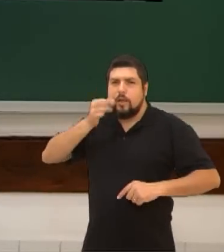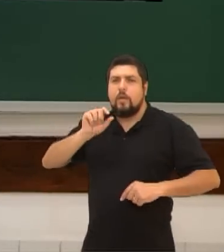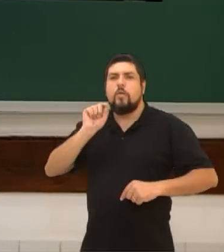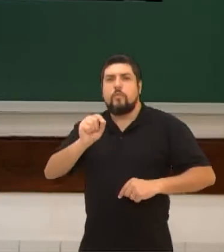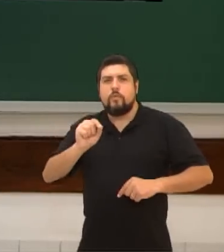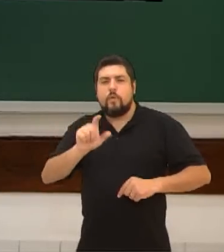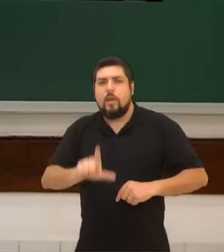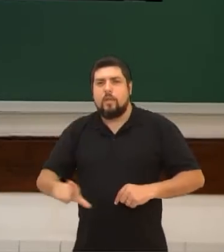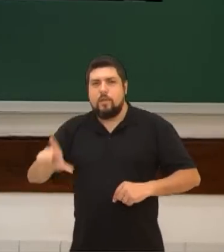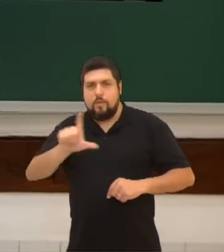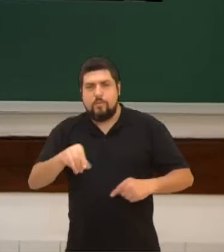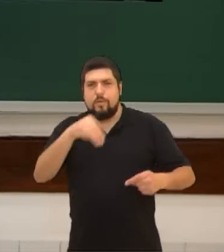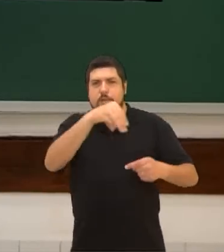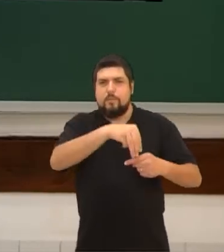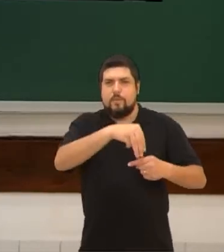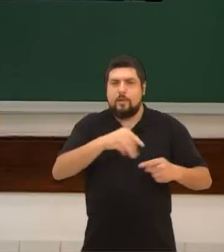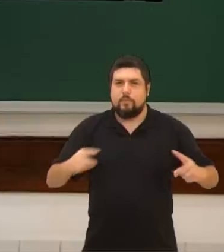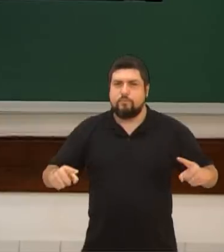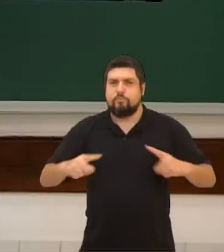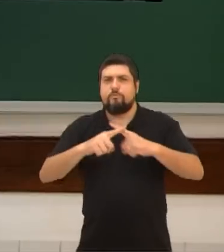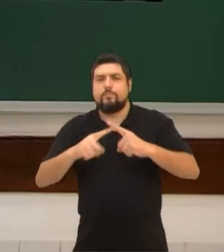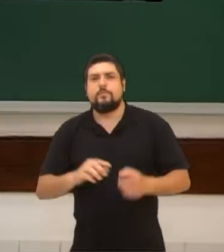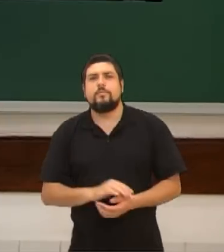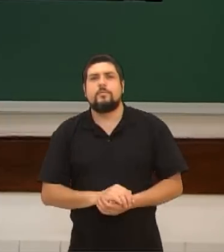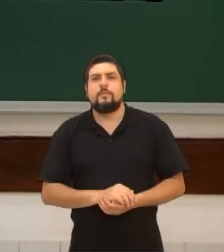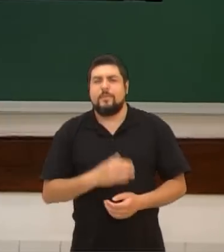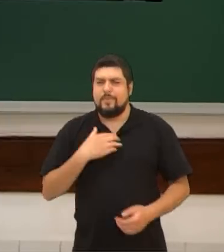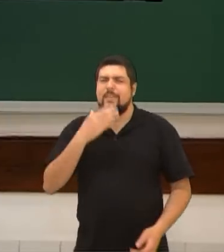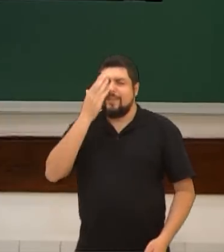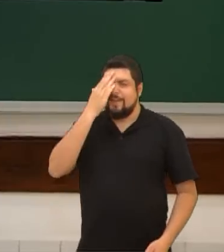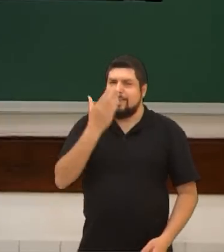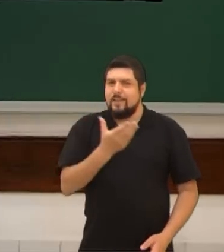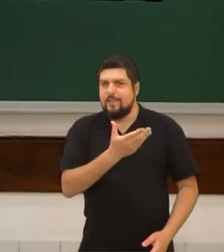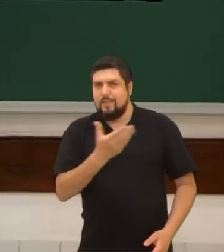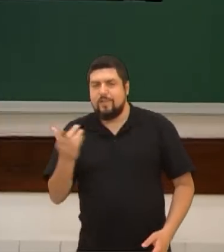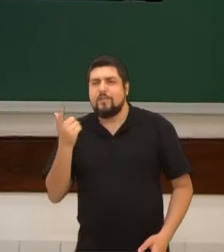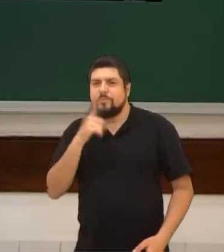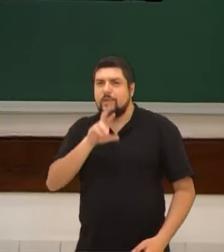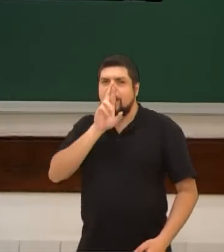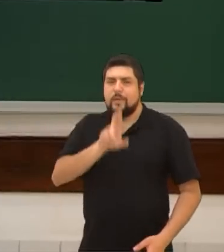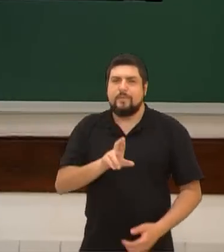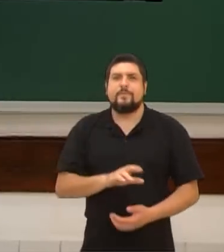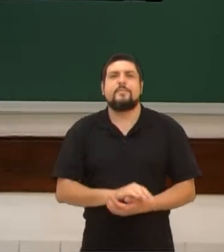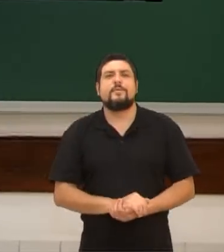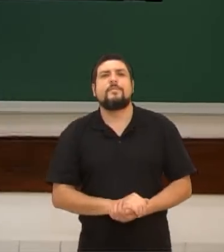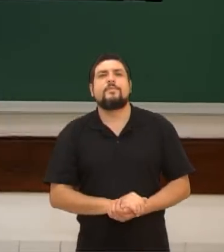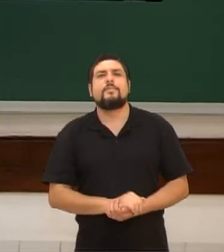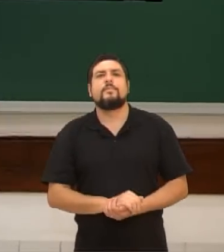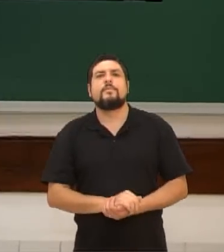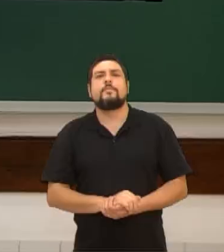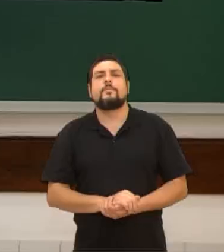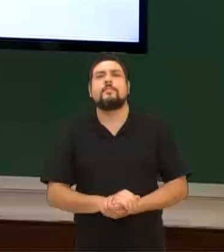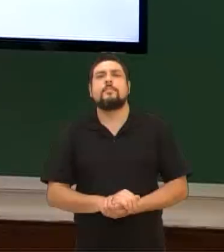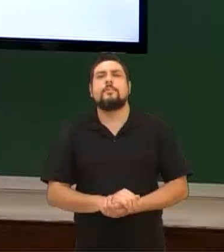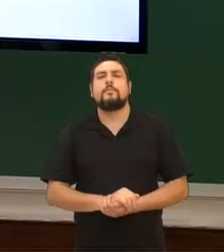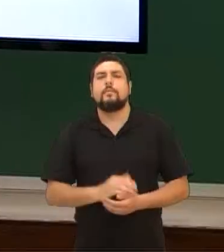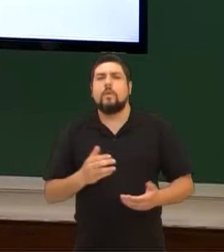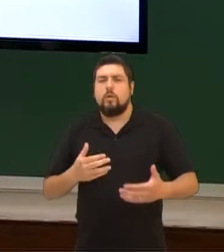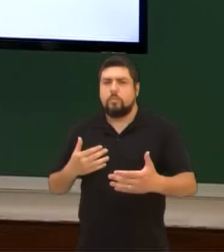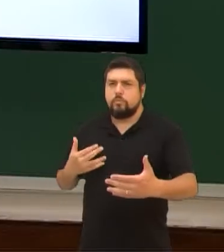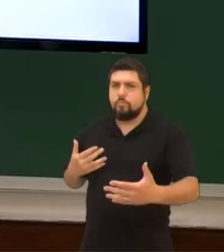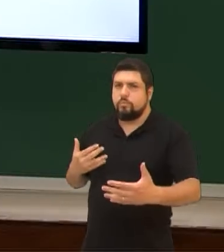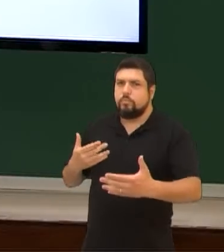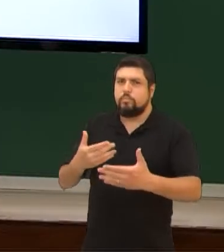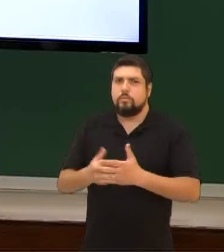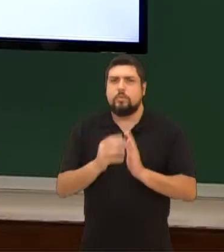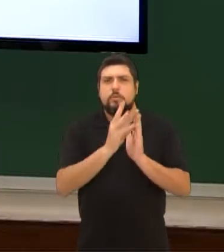quando jogam os times de Londrina e de Maringá. Tenho certeza que vocês acertaram essa questão, né? Pessoal, nas nossas considerações gerais, o